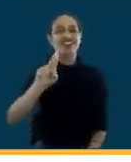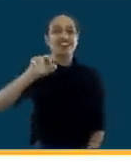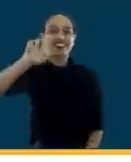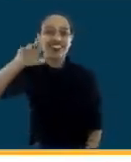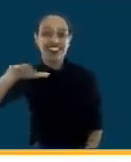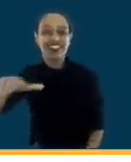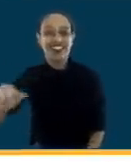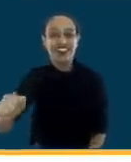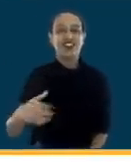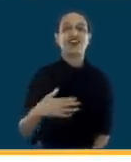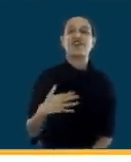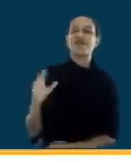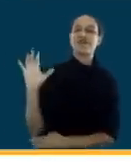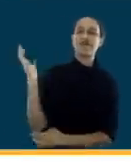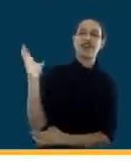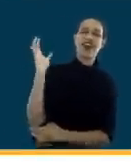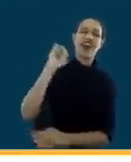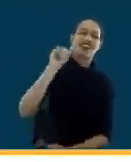de jurema,